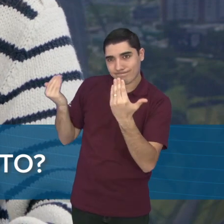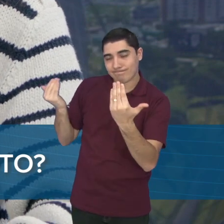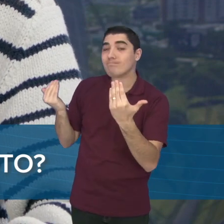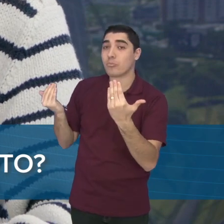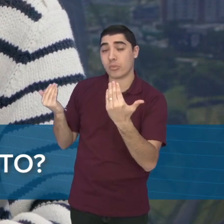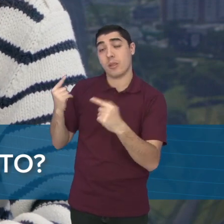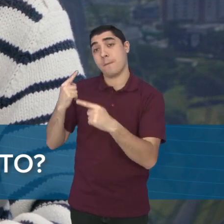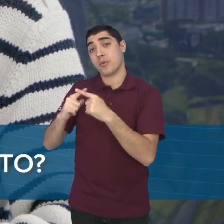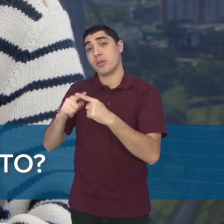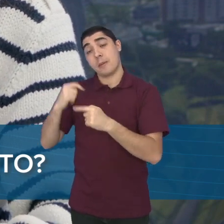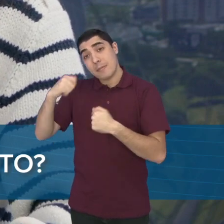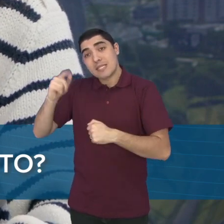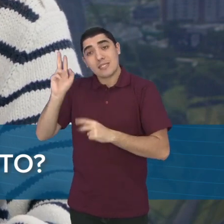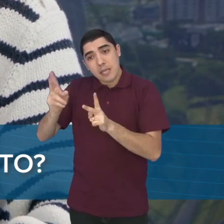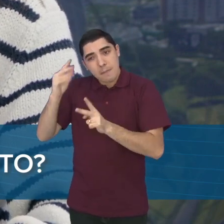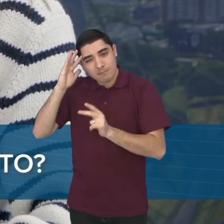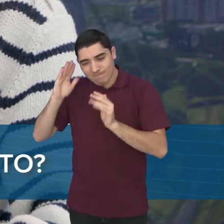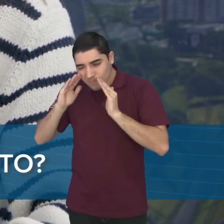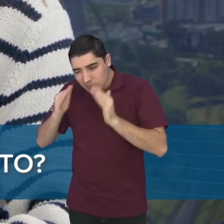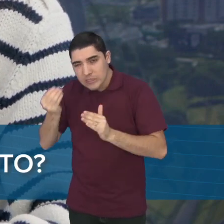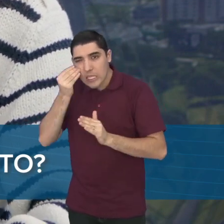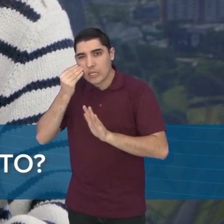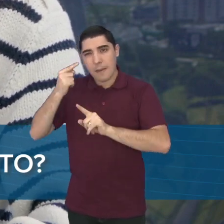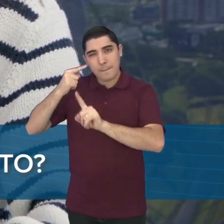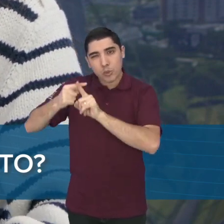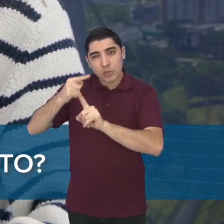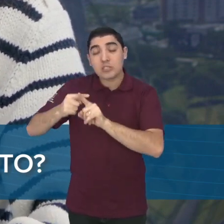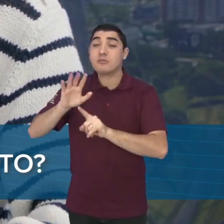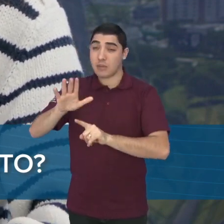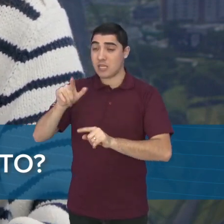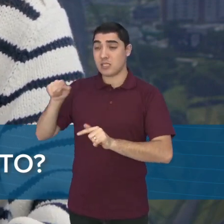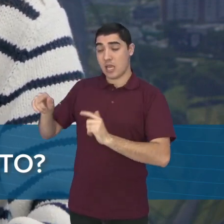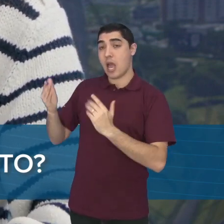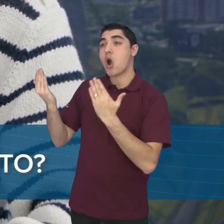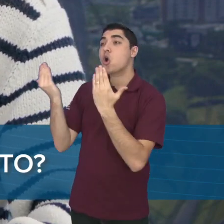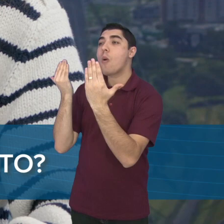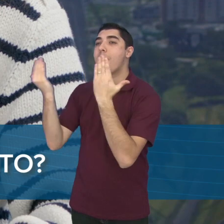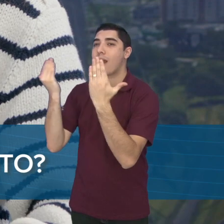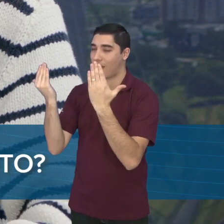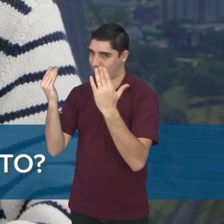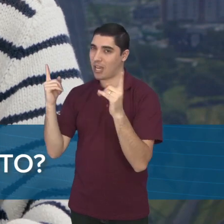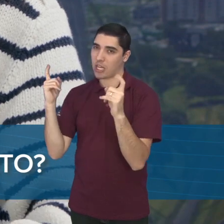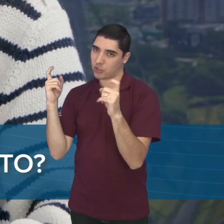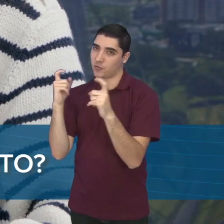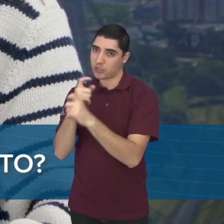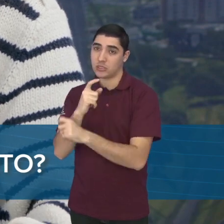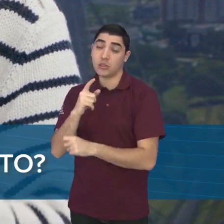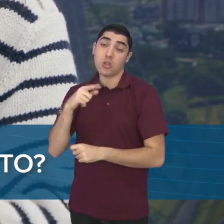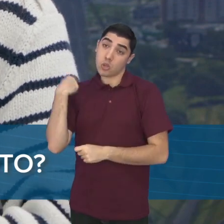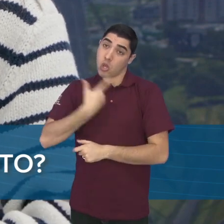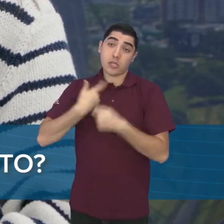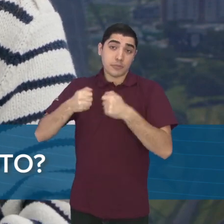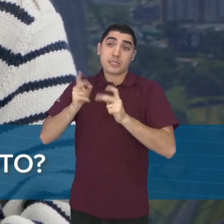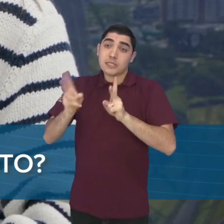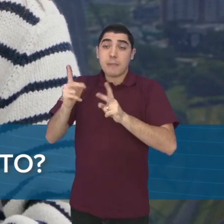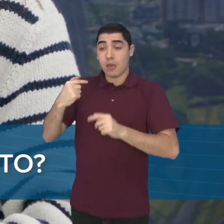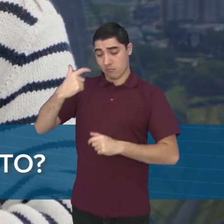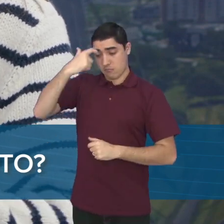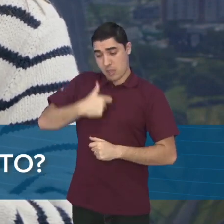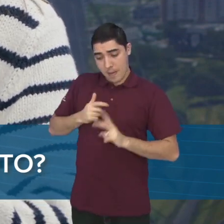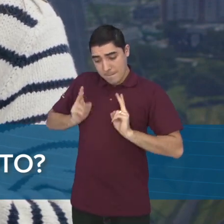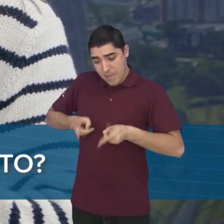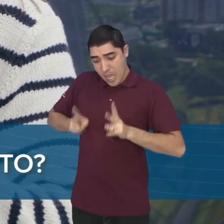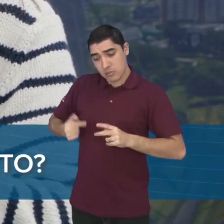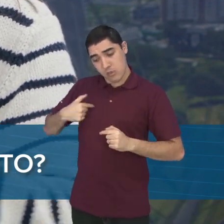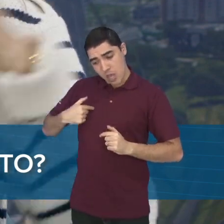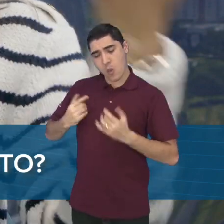algo positivo, né, um caminho possível, mas a comparação que é complicada. Então, acho que o ideal é sempre a gente se comparar, né, com nós mesmos. Então,